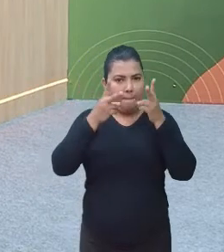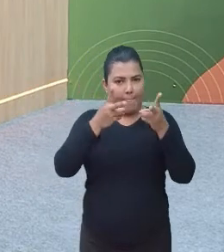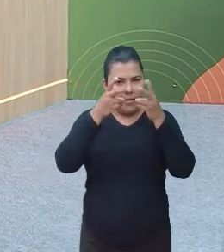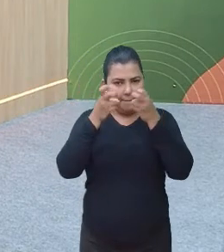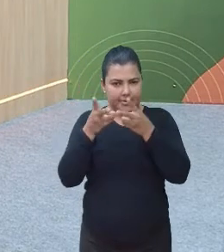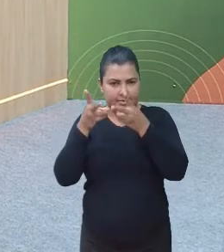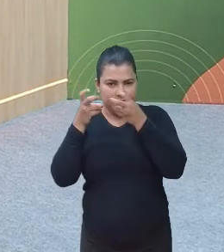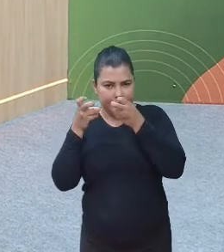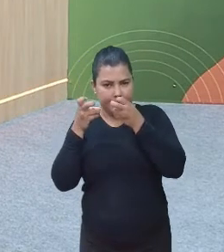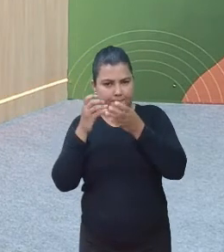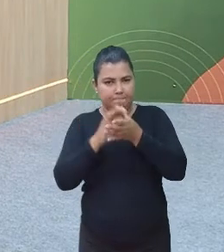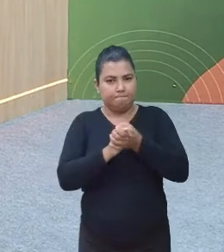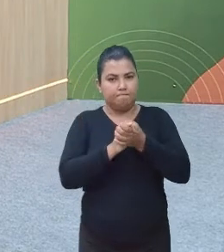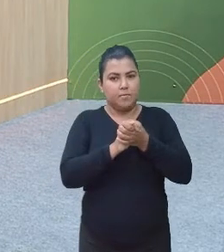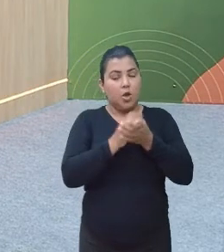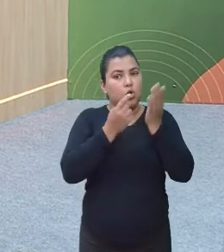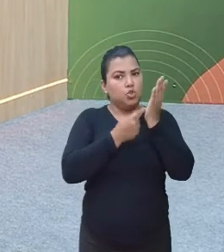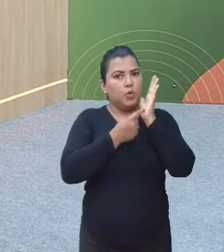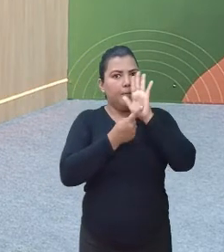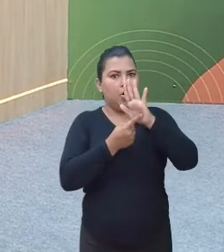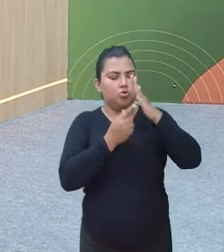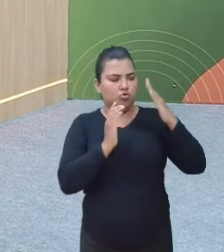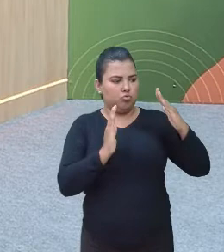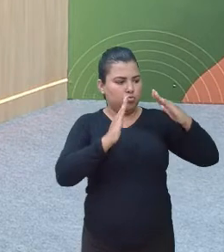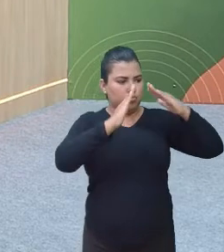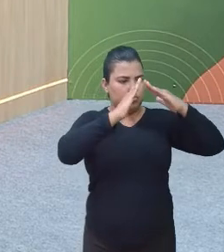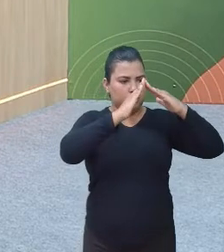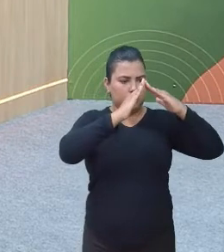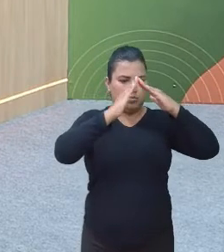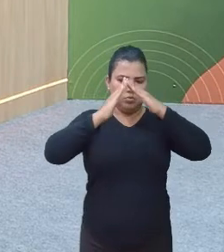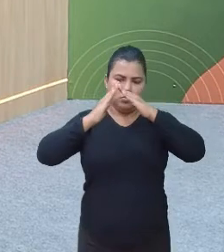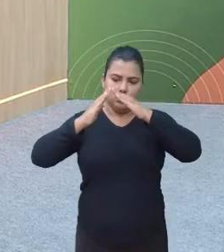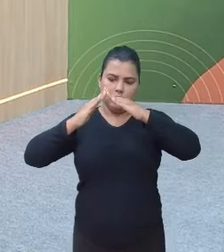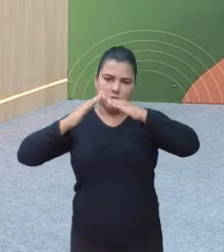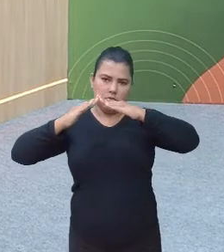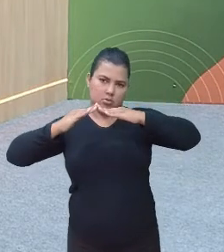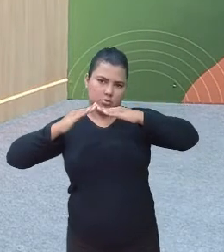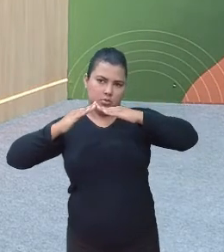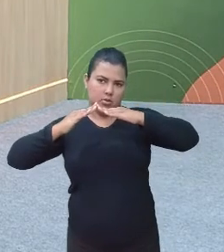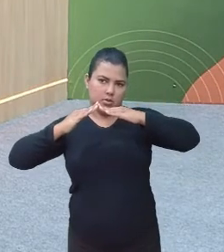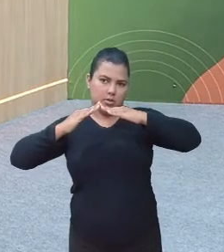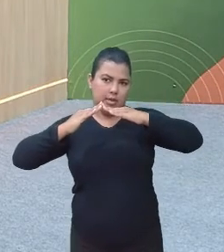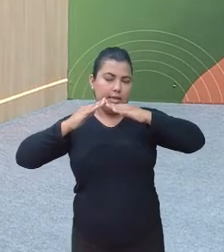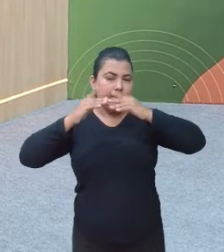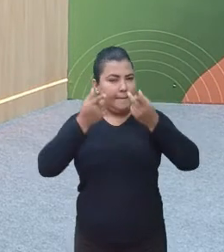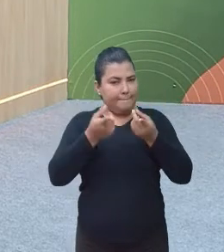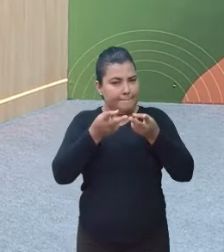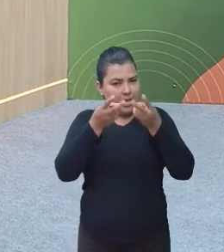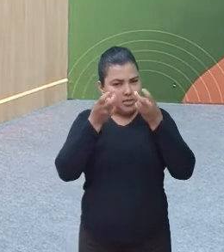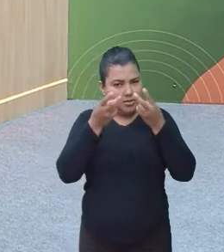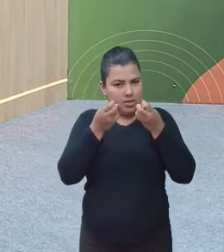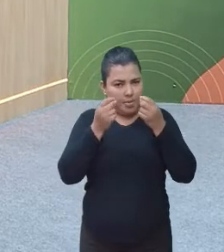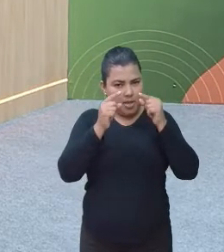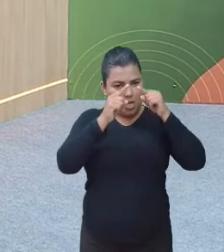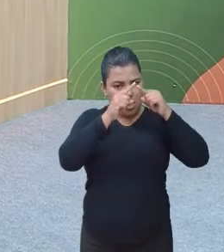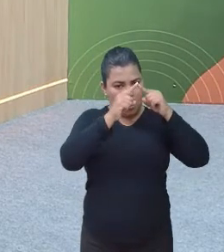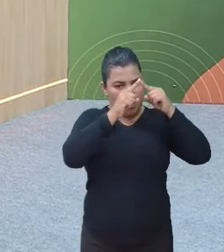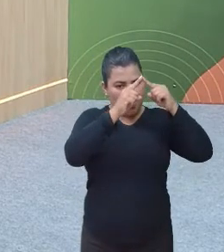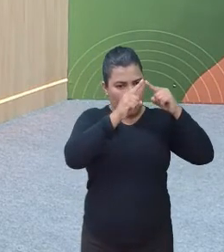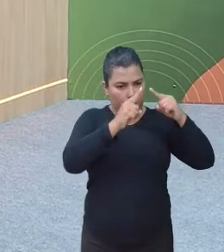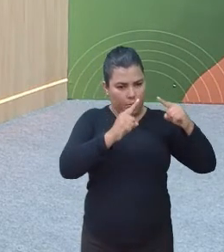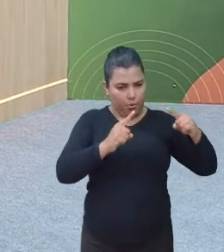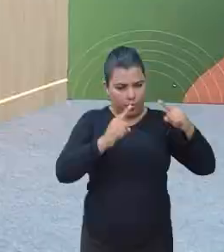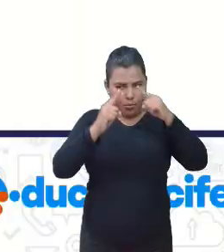percebe que quando a gente destaca esses dois telhados com relação aos ângulos, a gente vai observar que a abertura de um